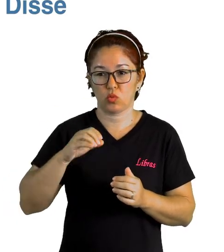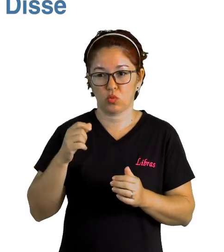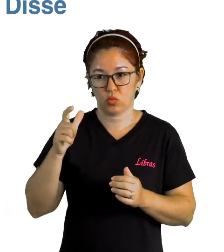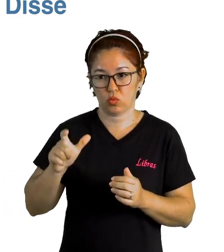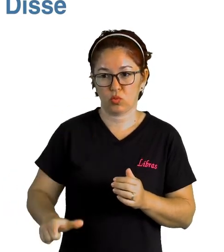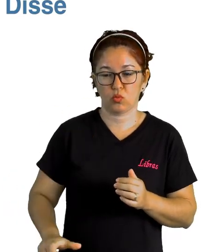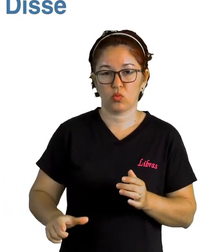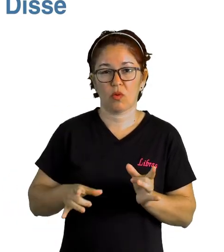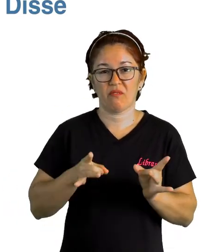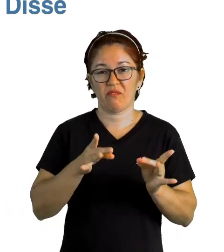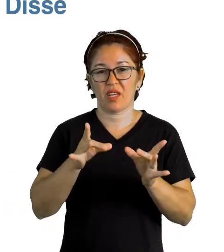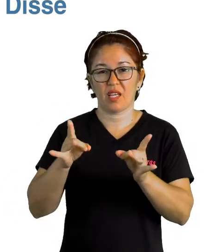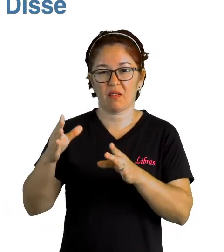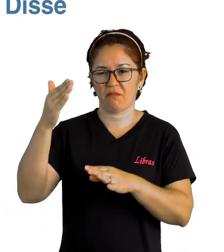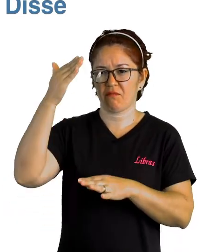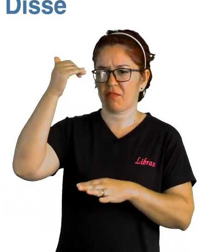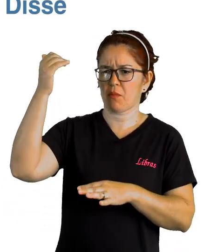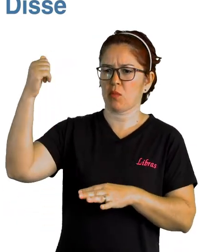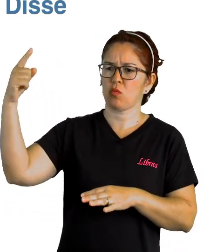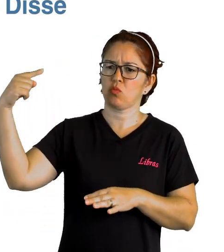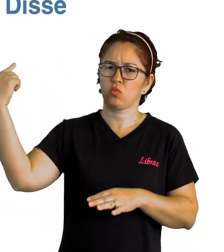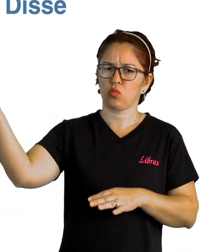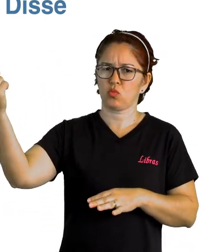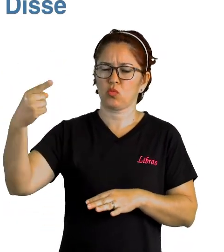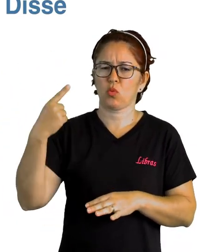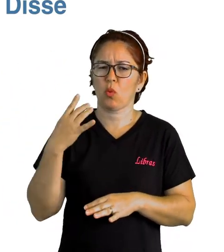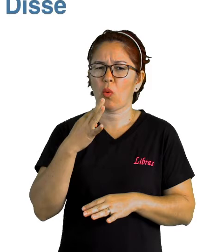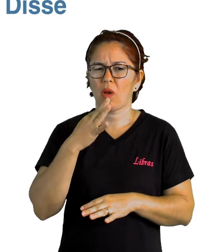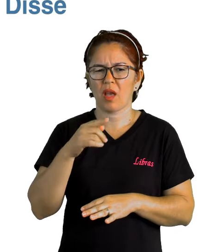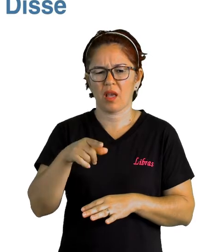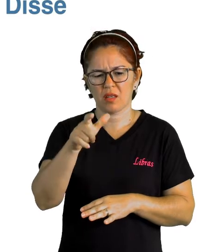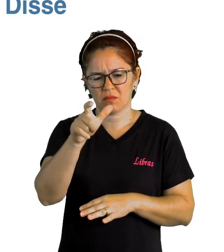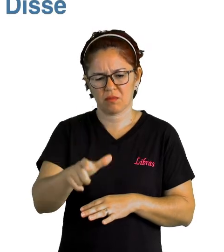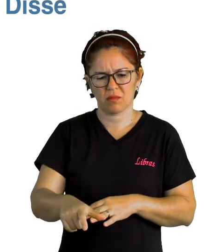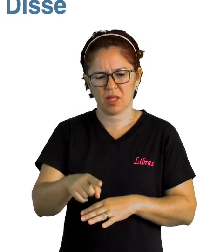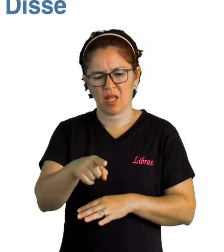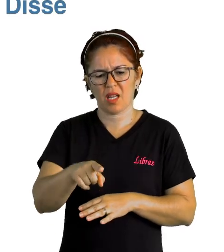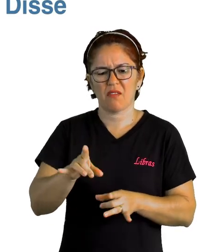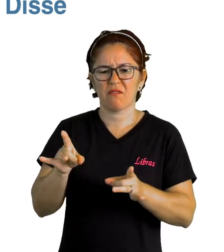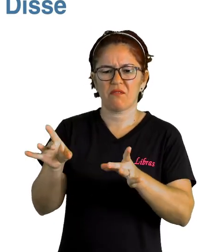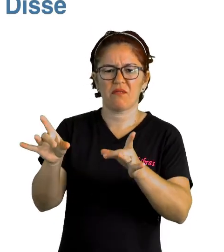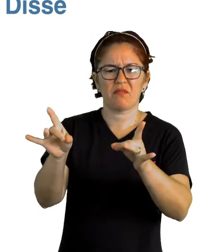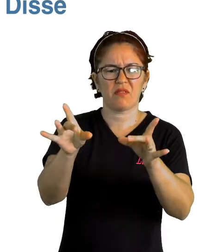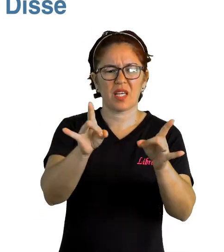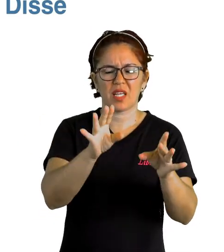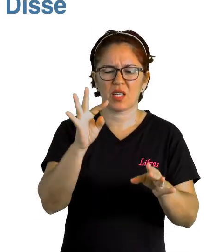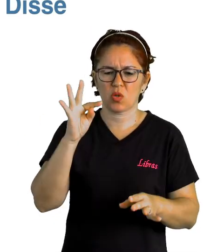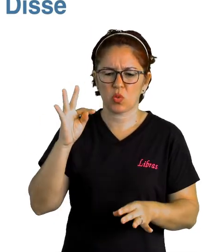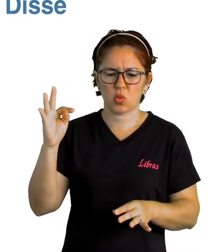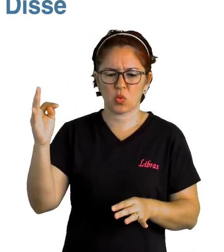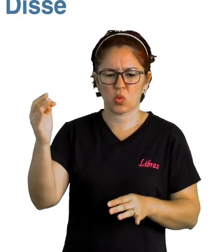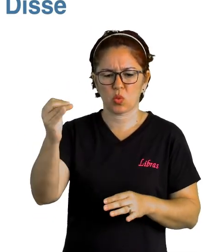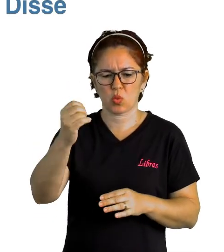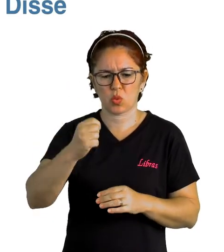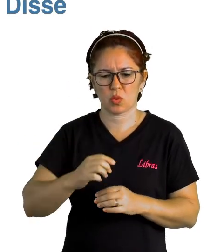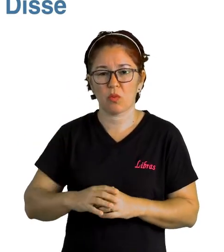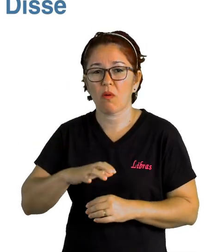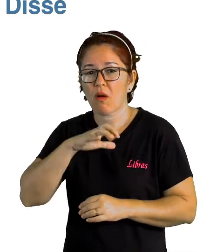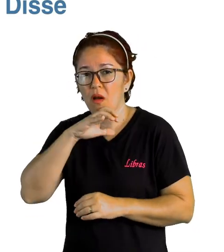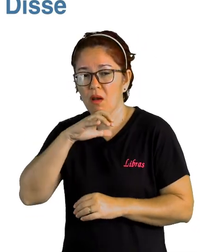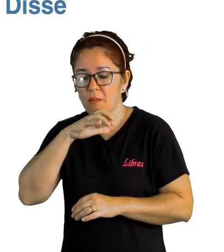vendedor muito famoso. Ele vendia de tudo e os animais adoravam comprar as